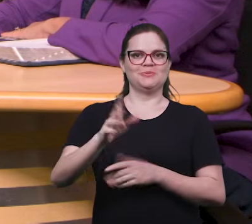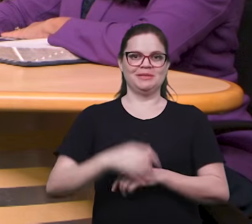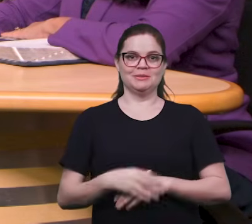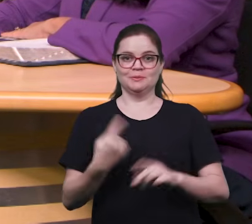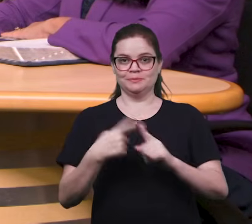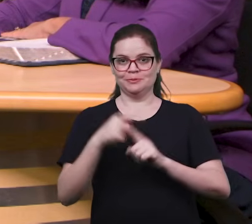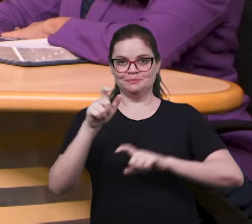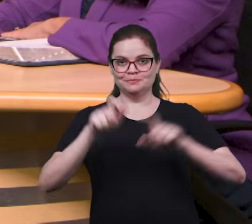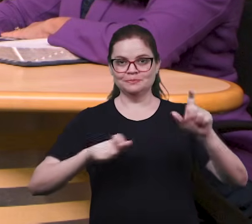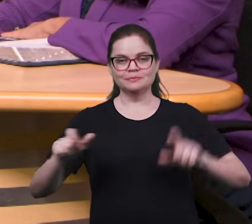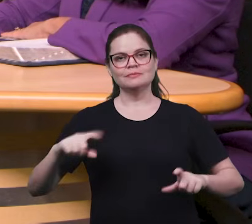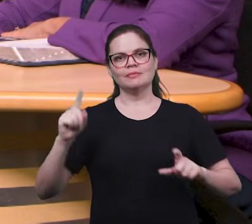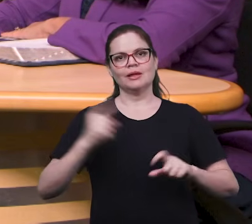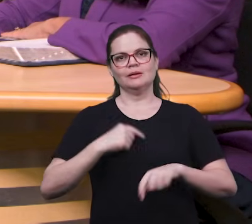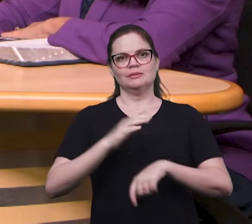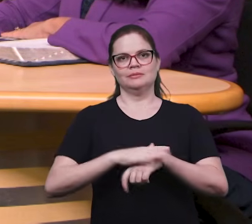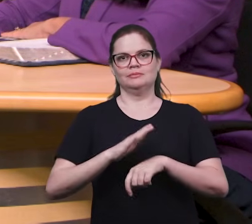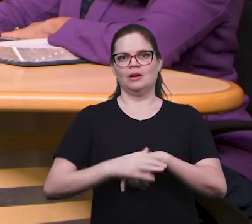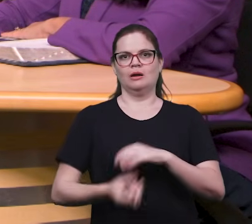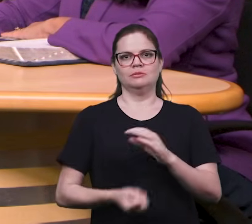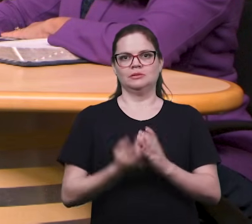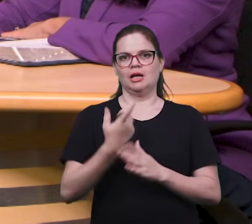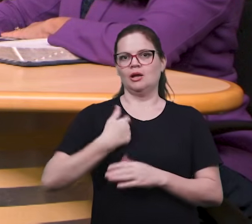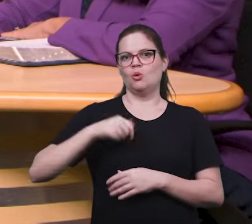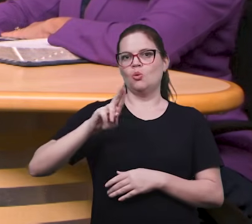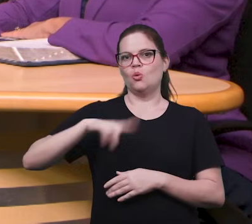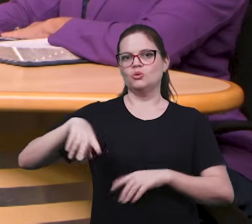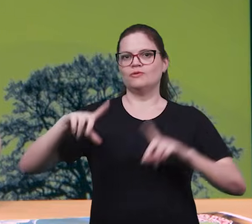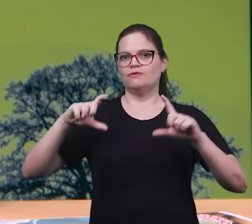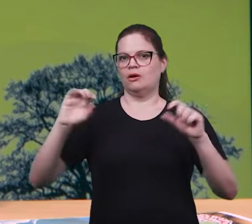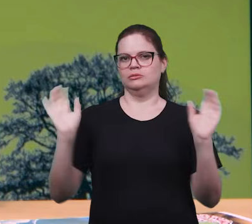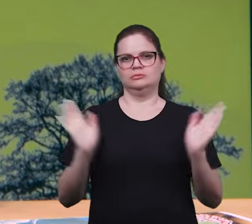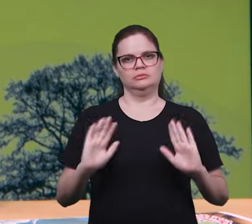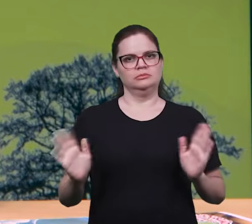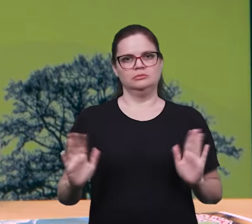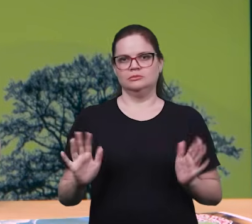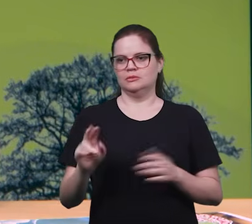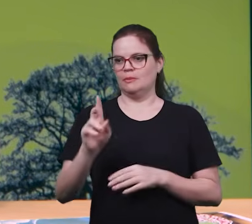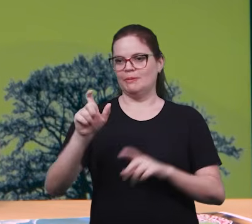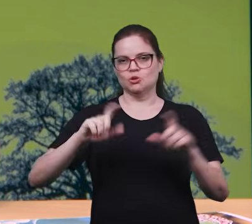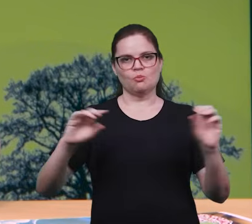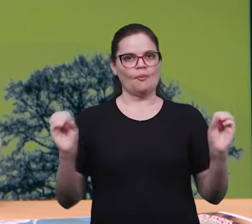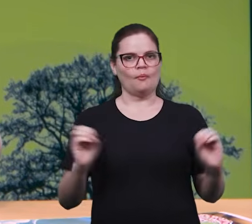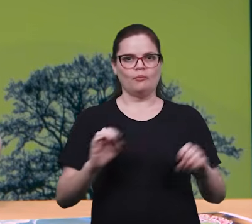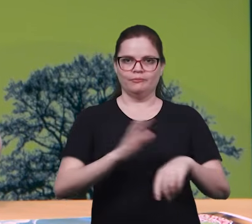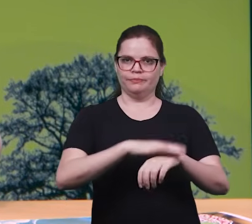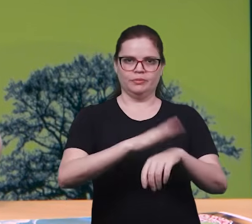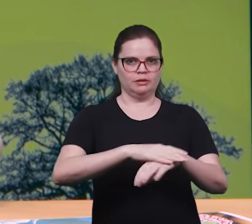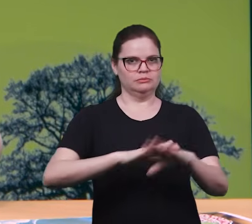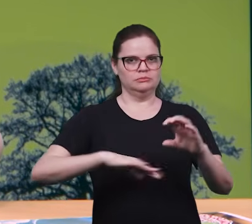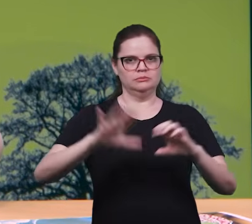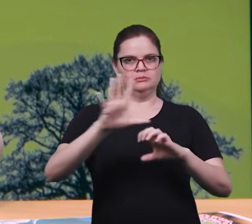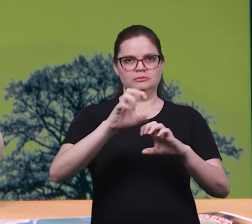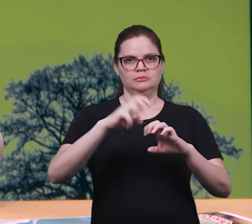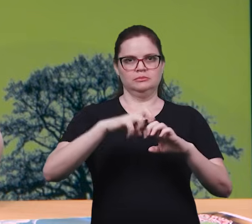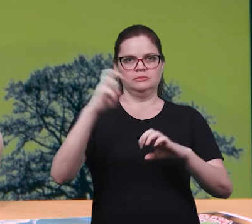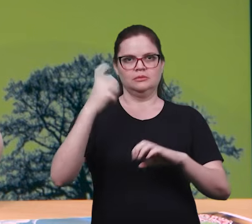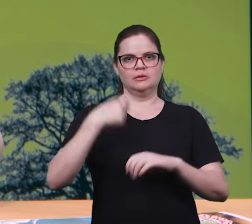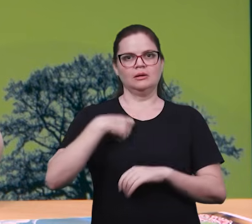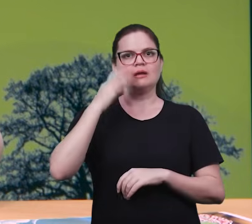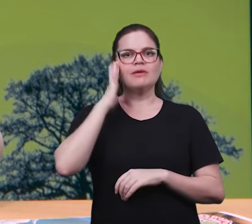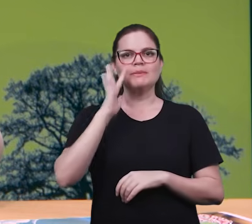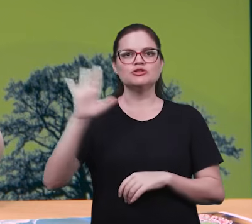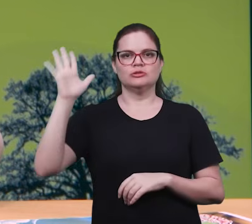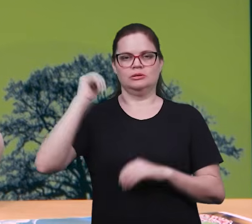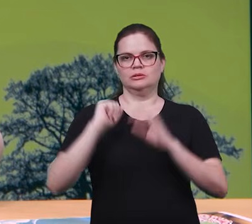Eu não uso nenhuma foto baseada em absolutamente ninguém. Todas elas são da imaginação. A única coisa